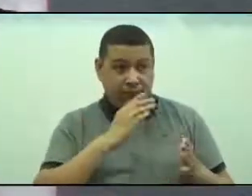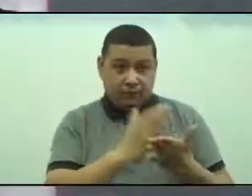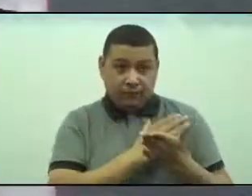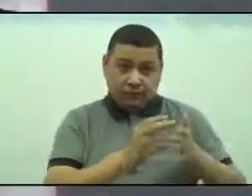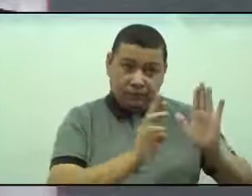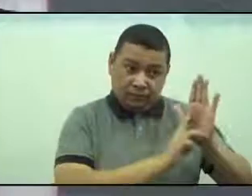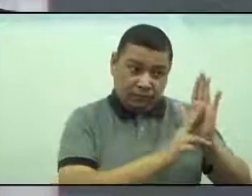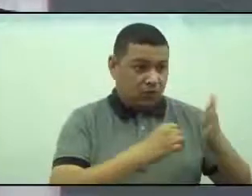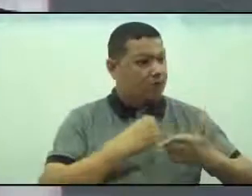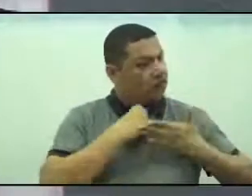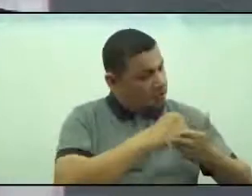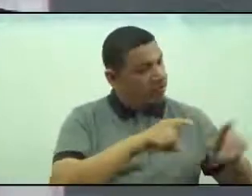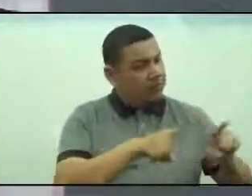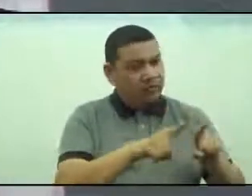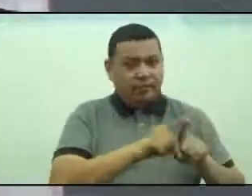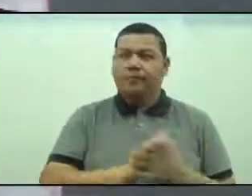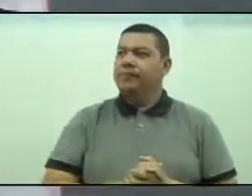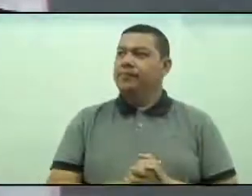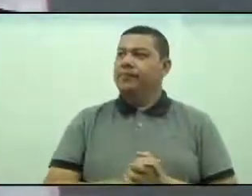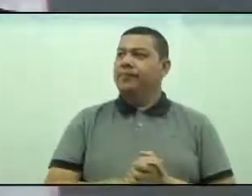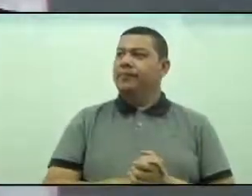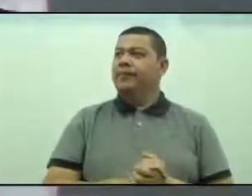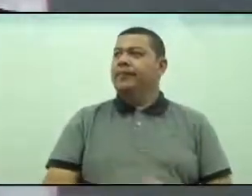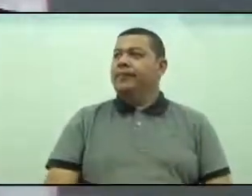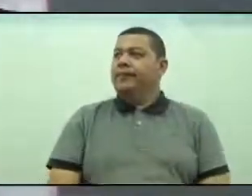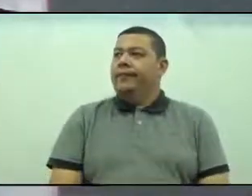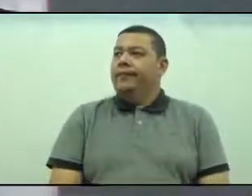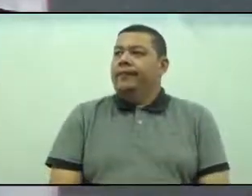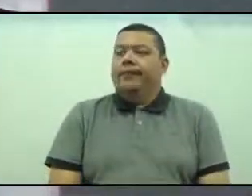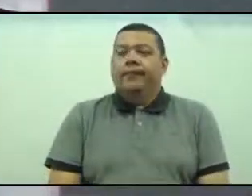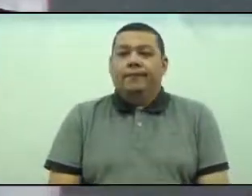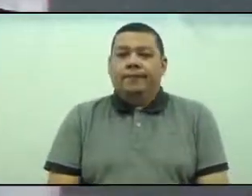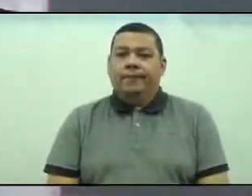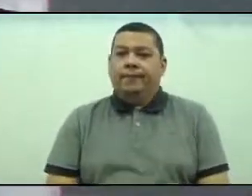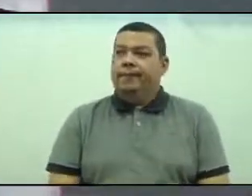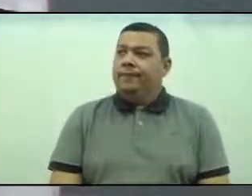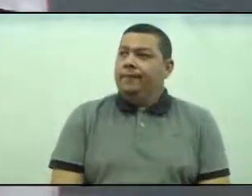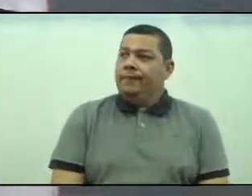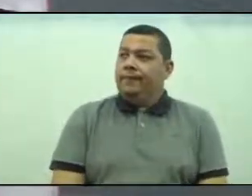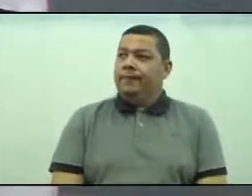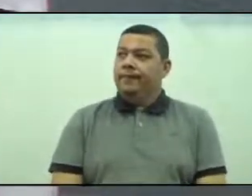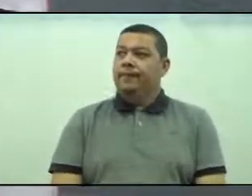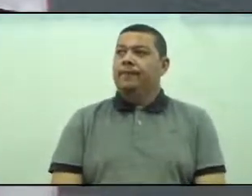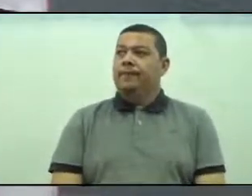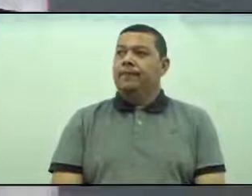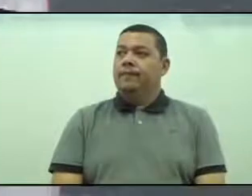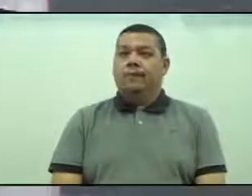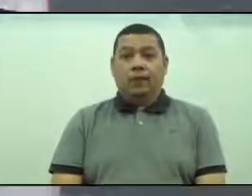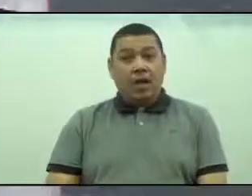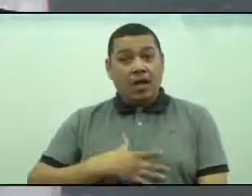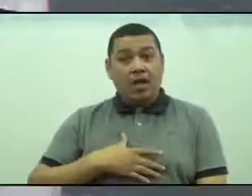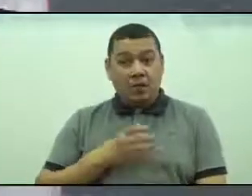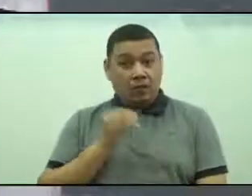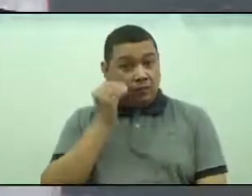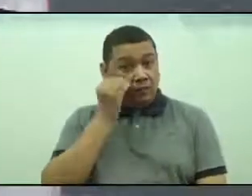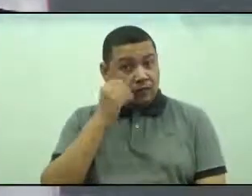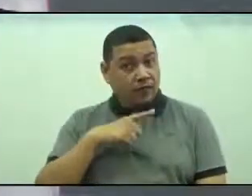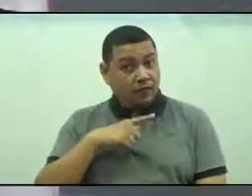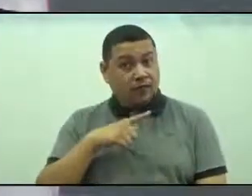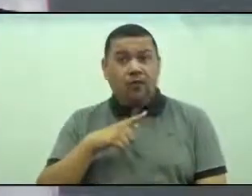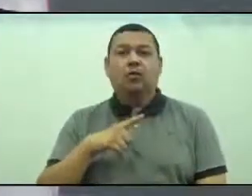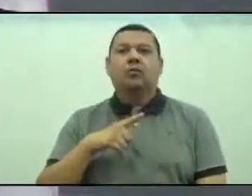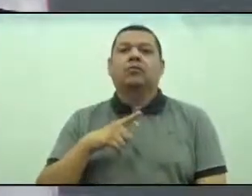Riozinho. Viu aqui no discurso do vereador Ezequiel, que ele já